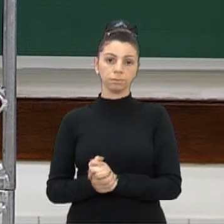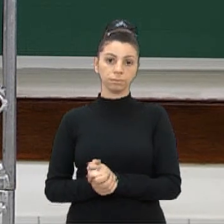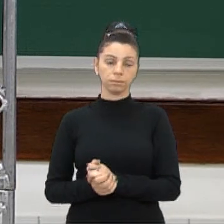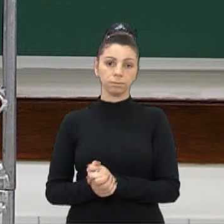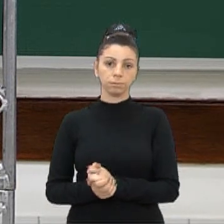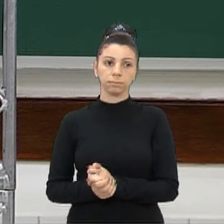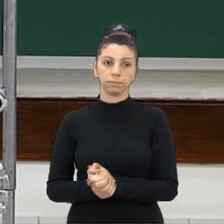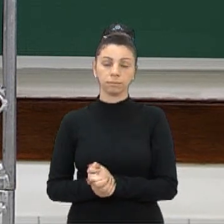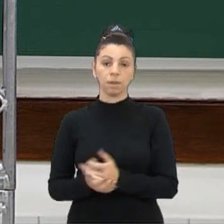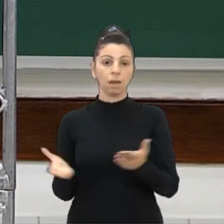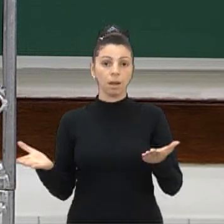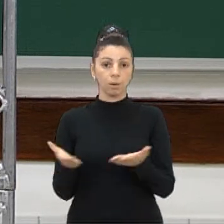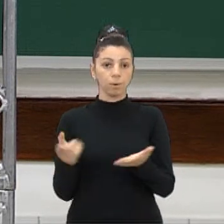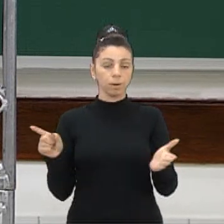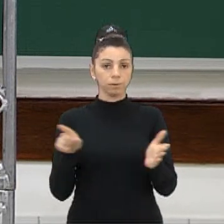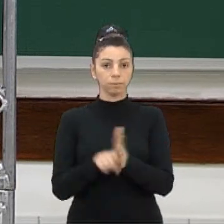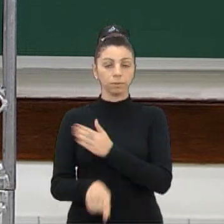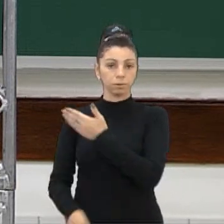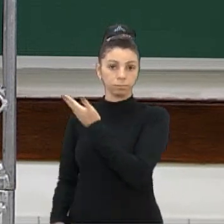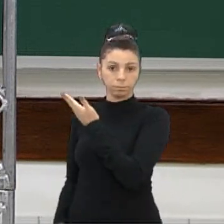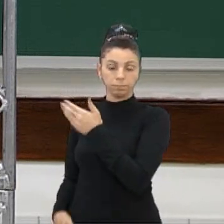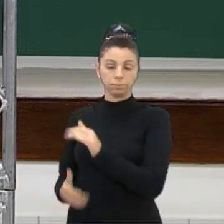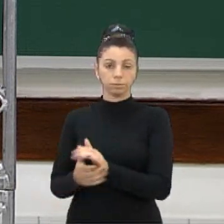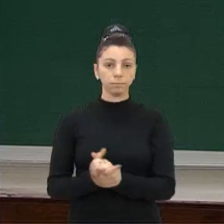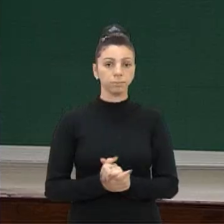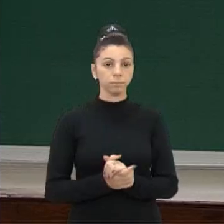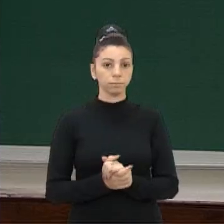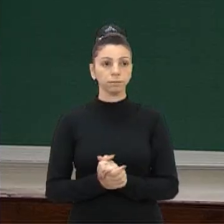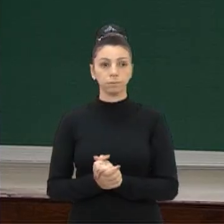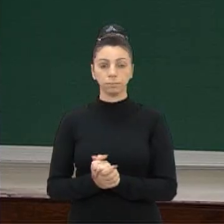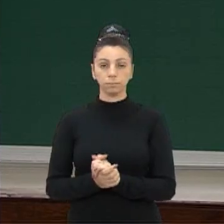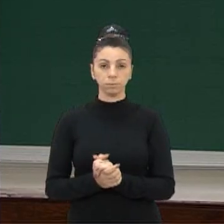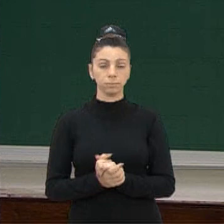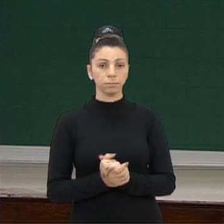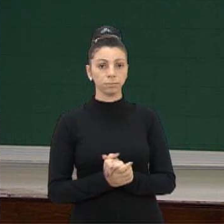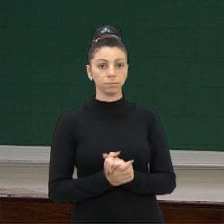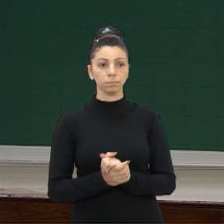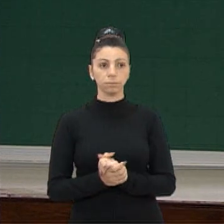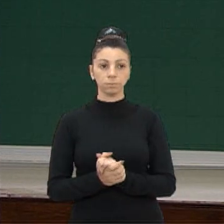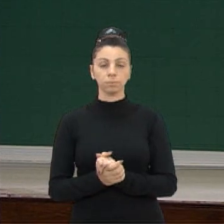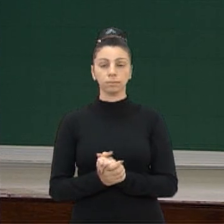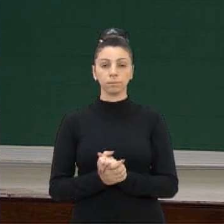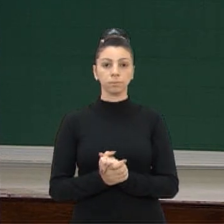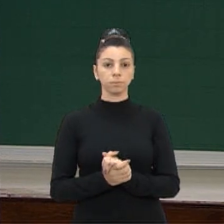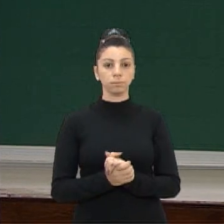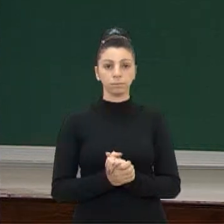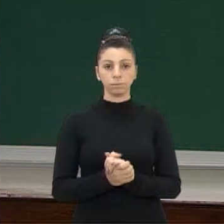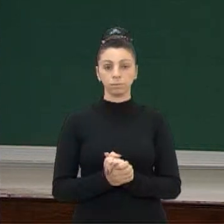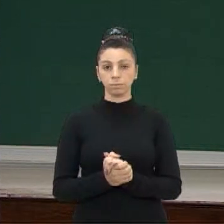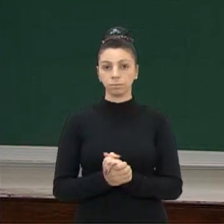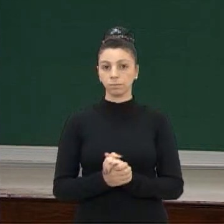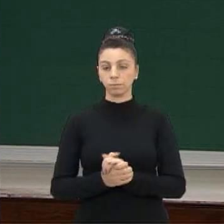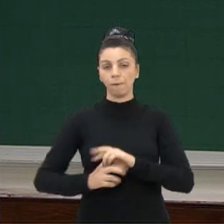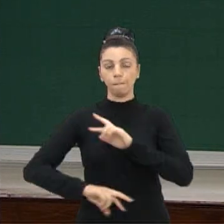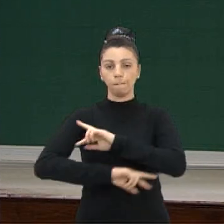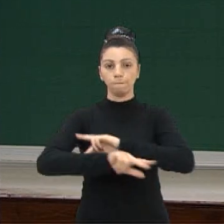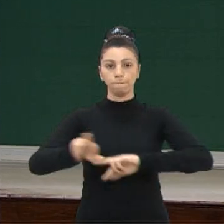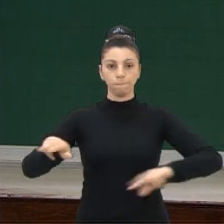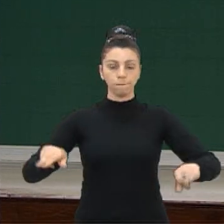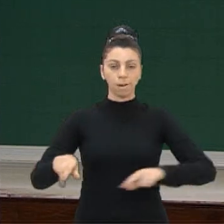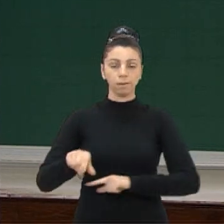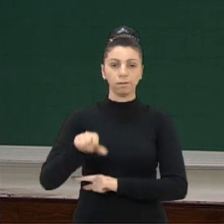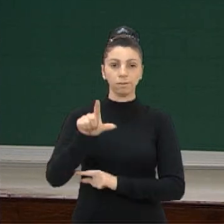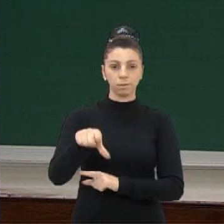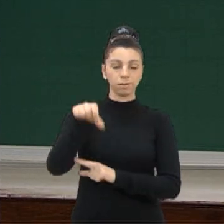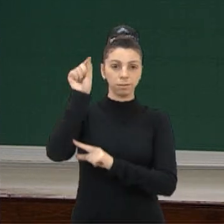Agora vamos fazer um quiz, né? Então vocês têm aqui um exercício de múltipla escolha, bem objetivo também, né? Vamos ler mais